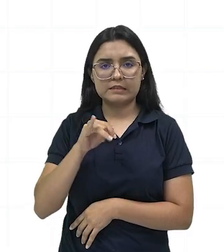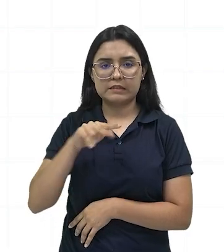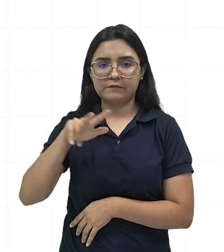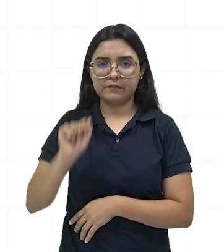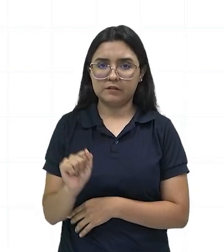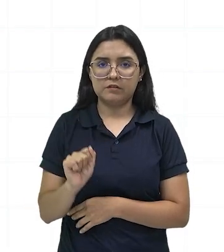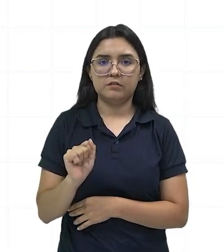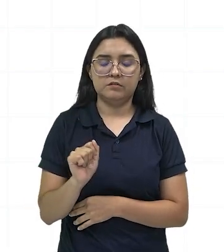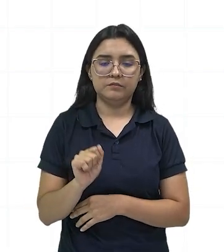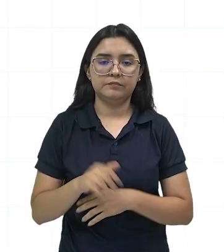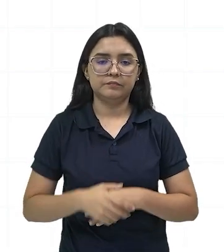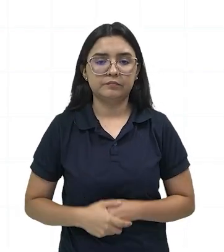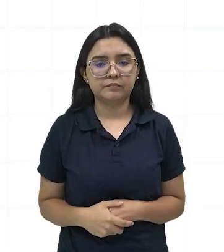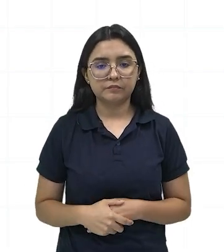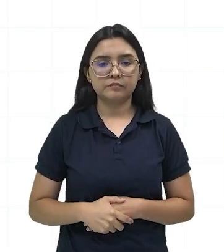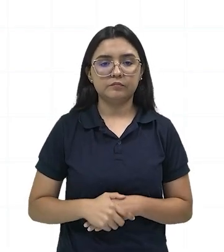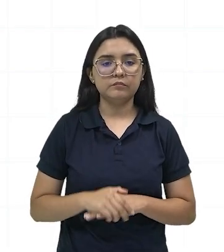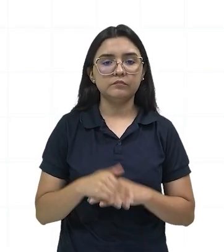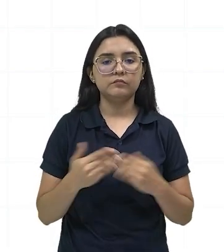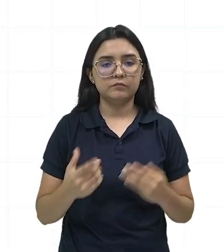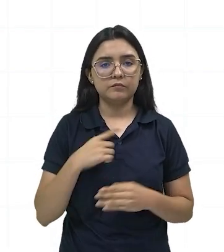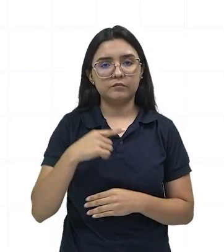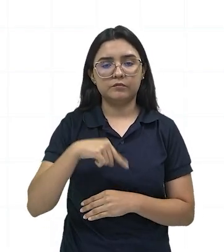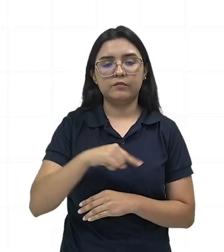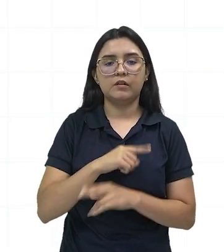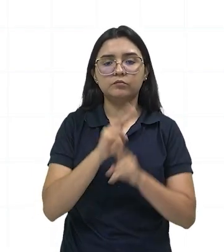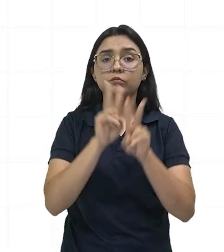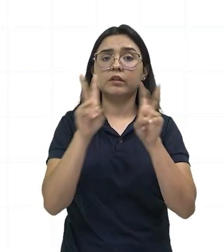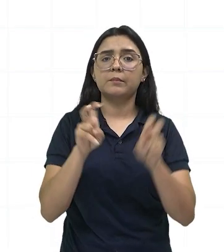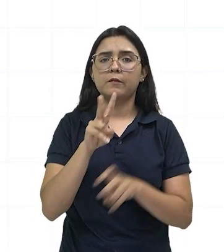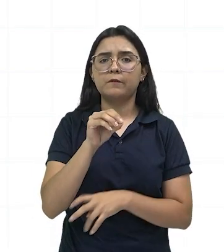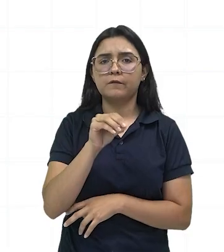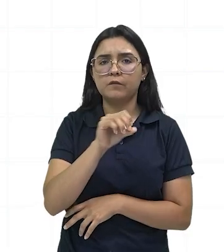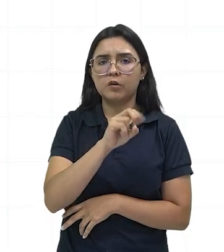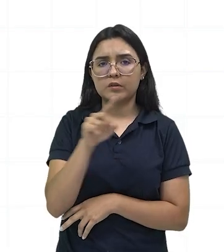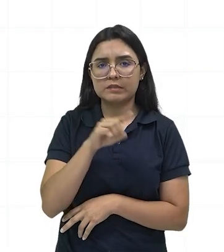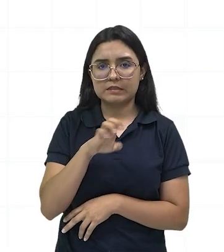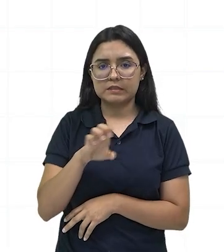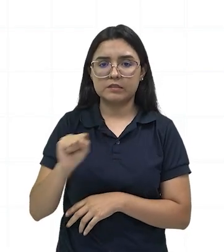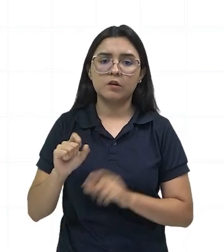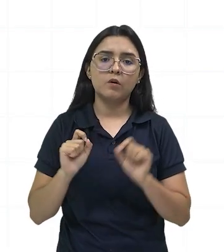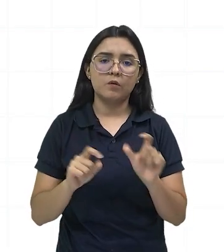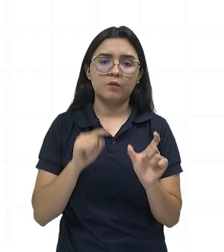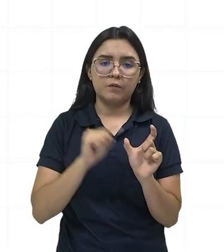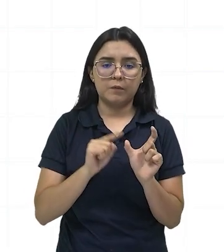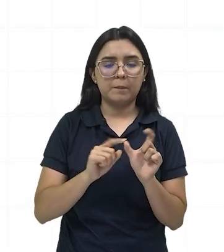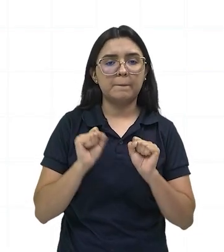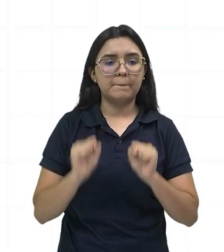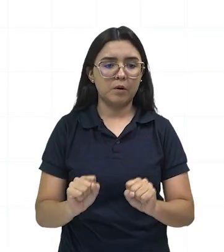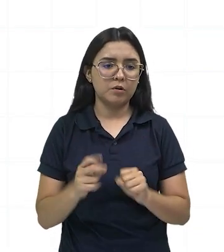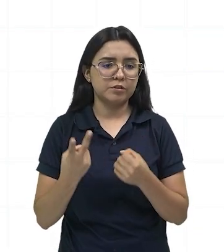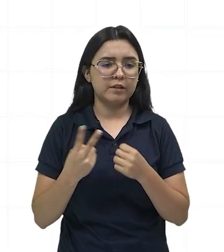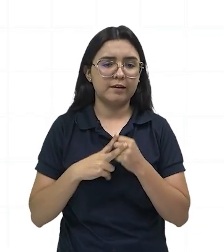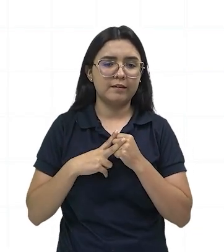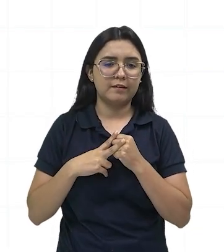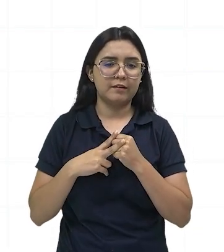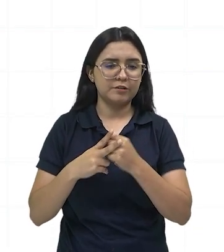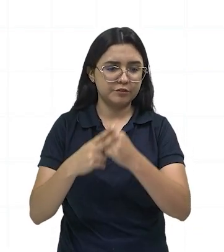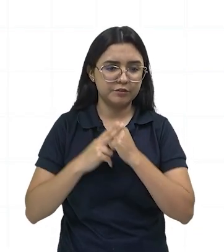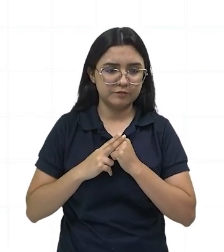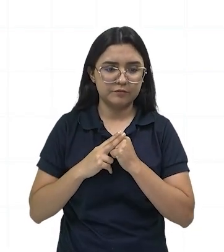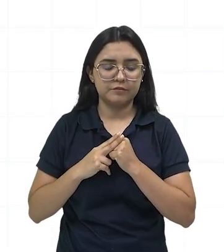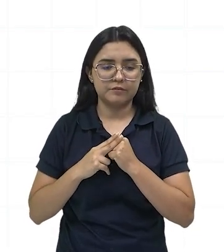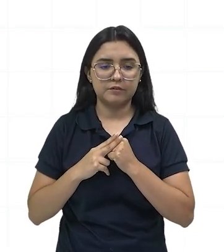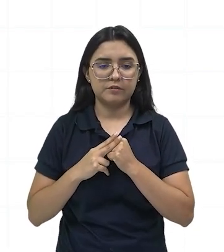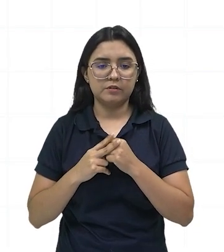e reflexiva. Então, quando eu falar em vozes verbais, em voz verbal, você vai pensar, o verbo pode estar na voz ativa, o verbo pode estar